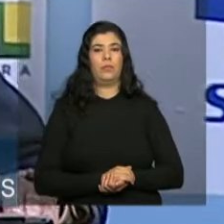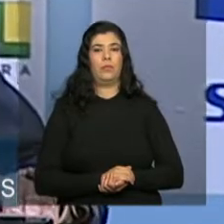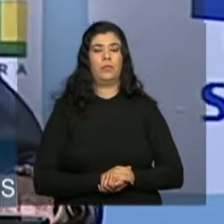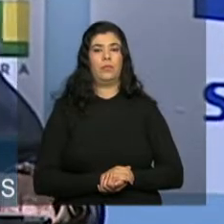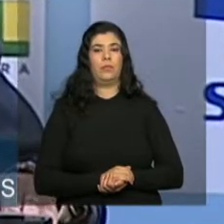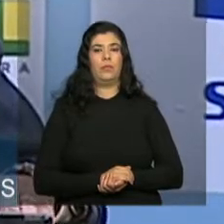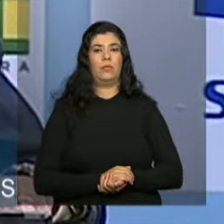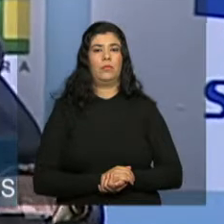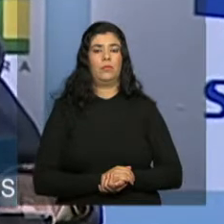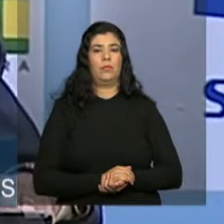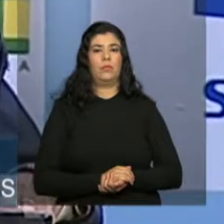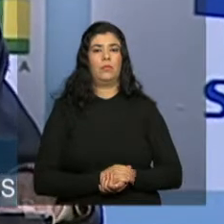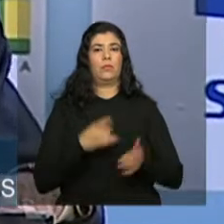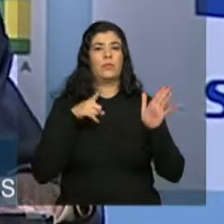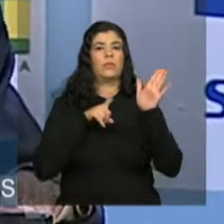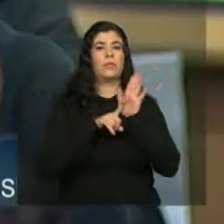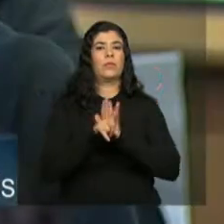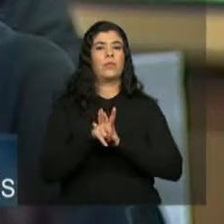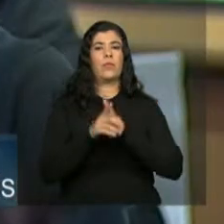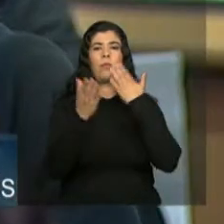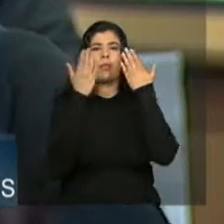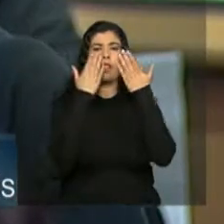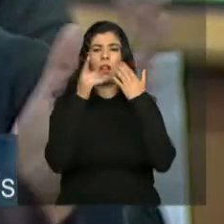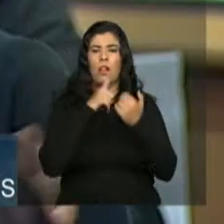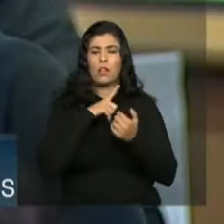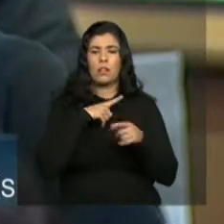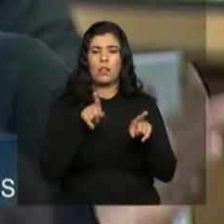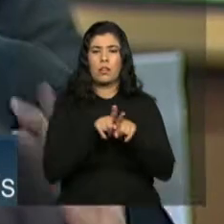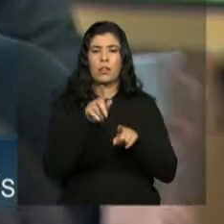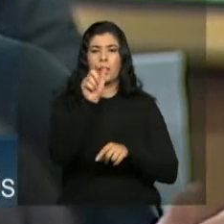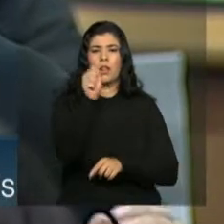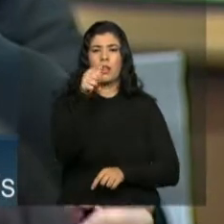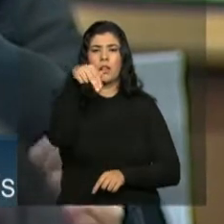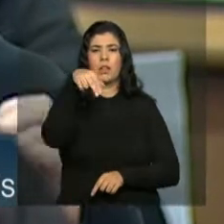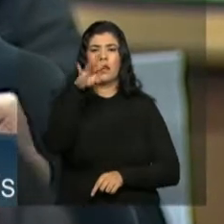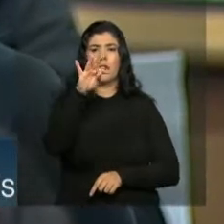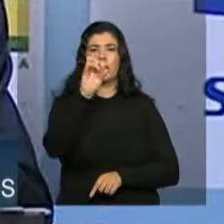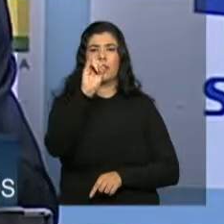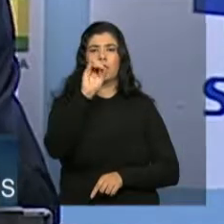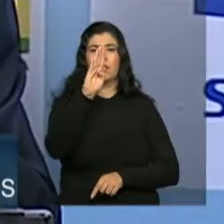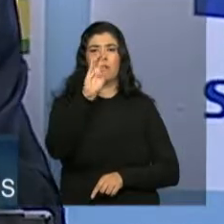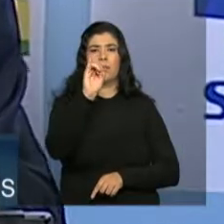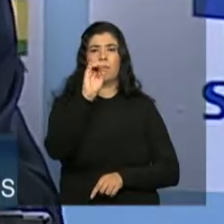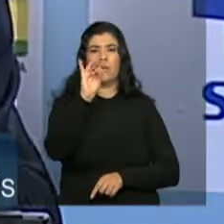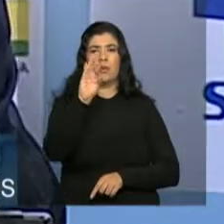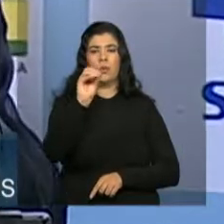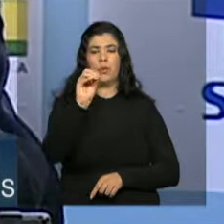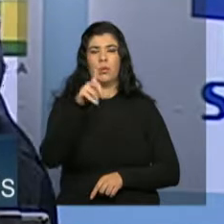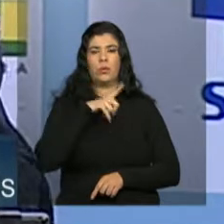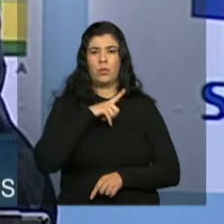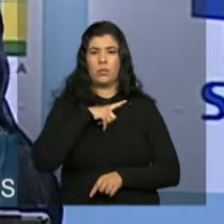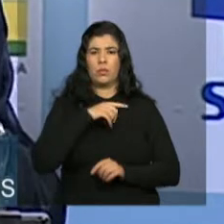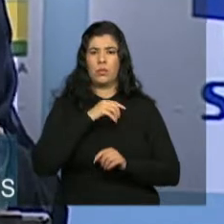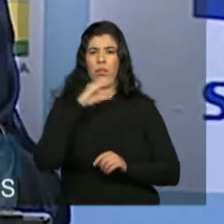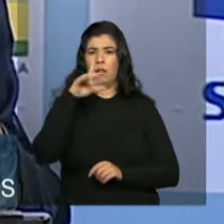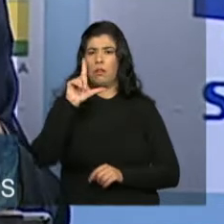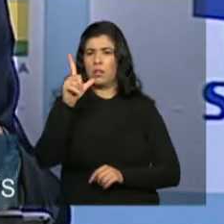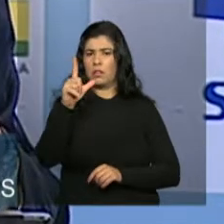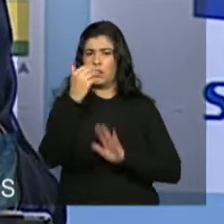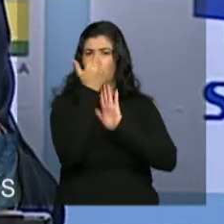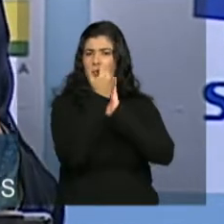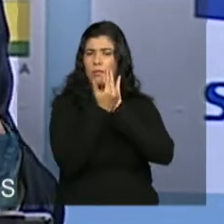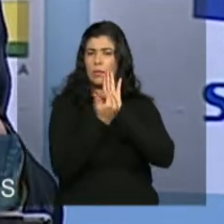é semelhante assim para antibióticos não Medida Certa depende exatamente o que a classificação é feita fita em